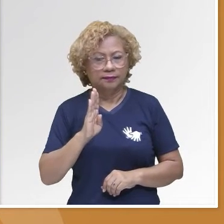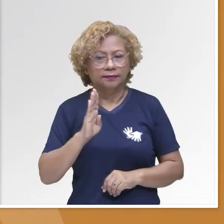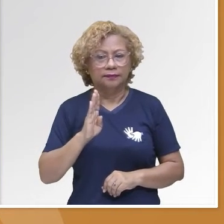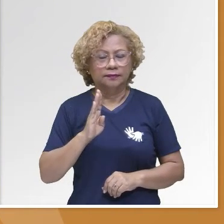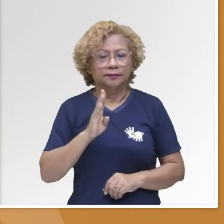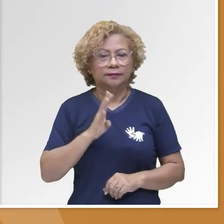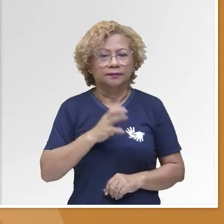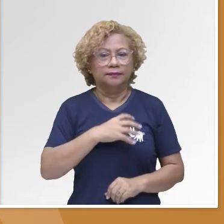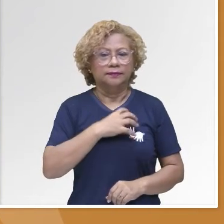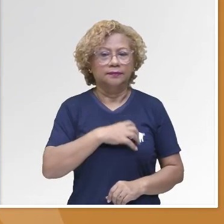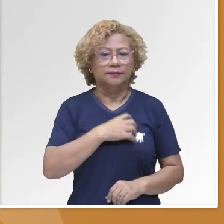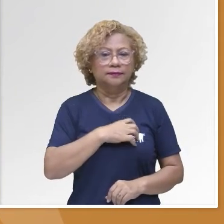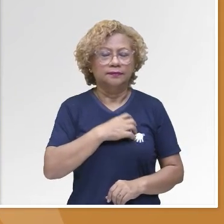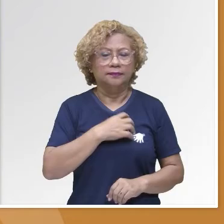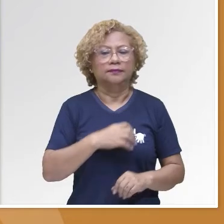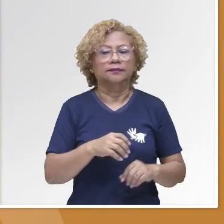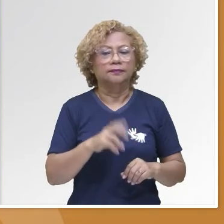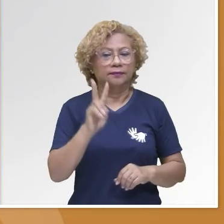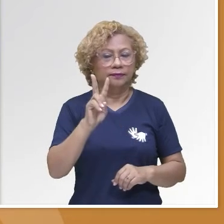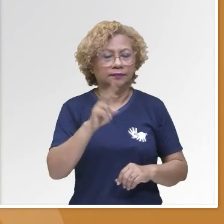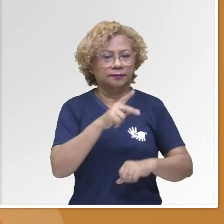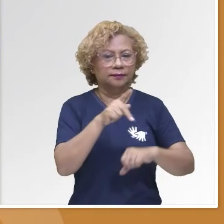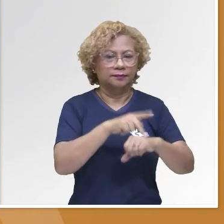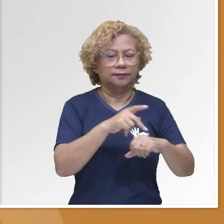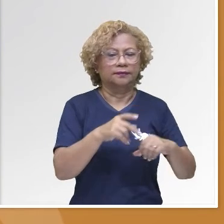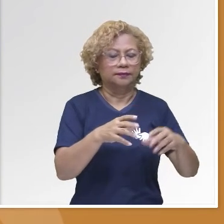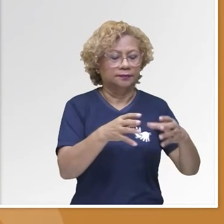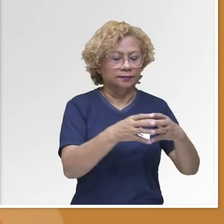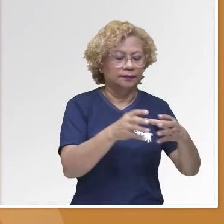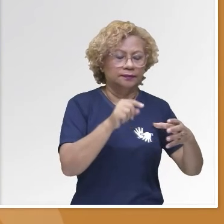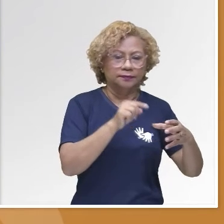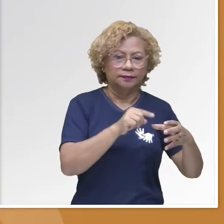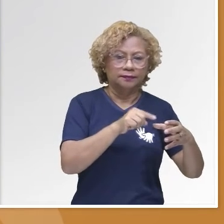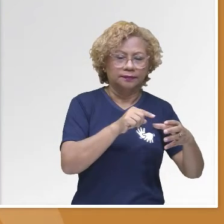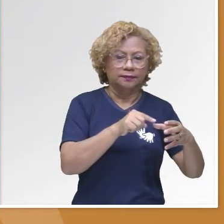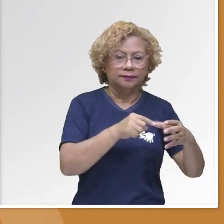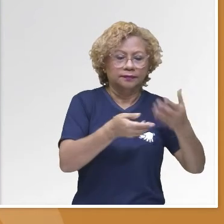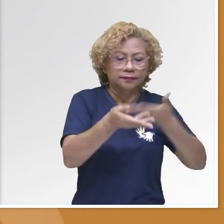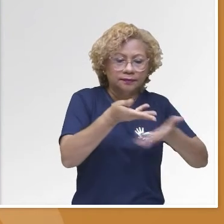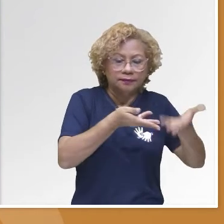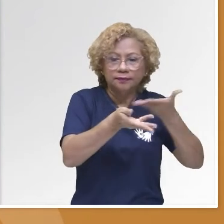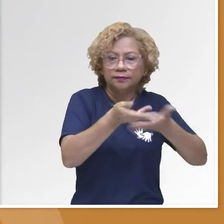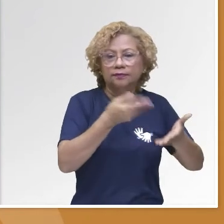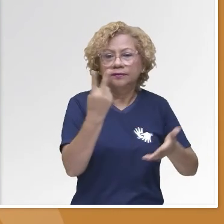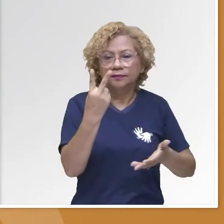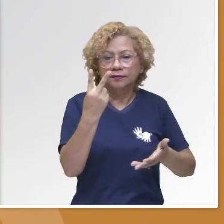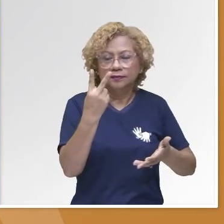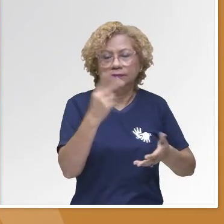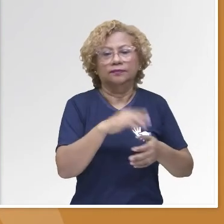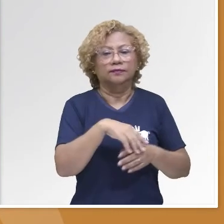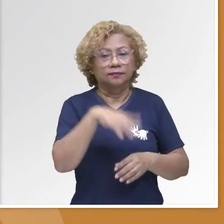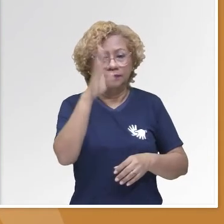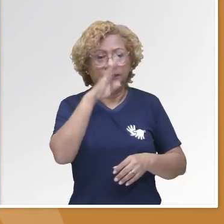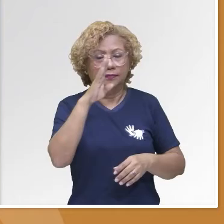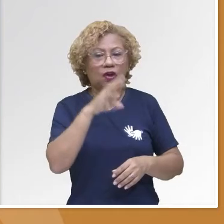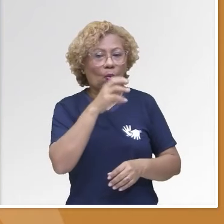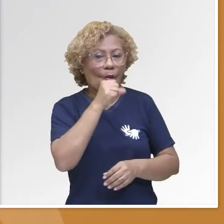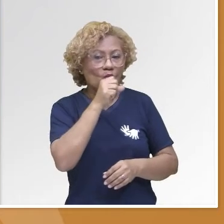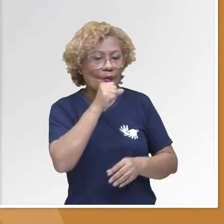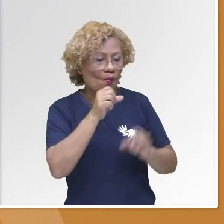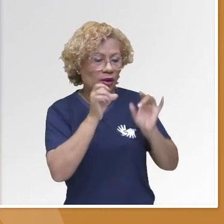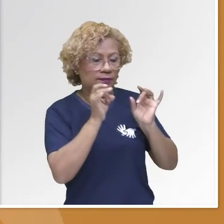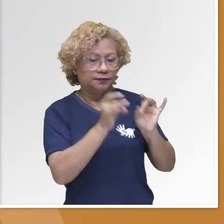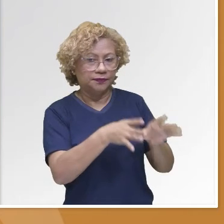Argentina, vão vender um produto para o outro. O Brasil vai vender laranja lá para a Argentina. A Argentina, ela não